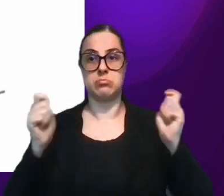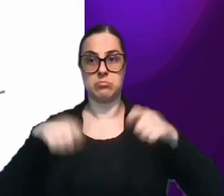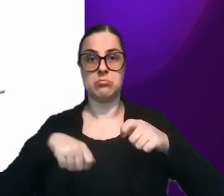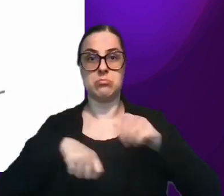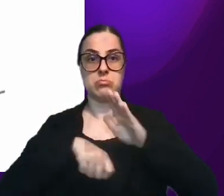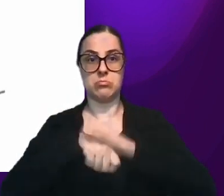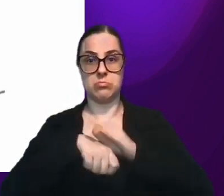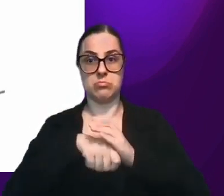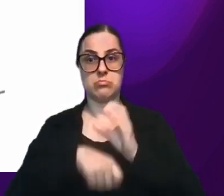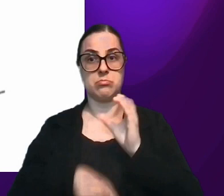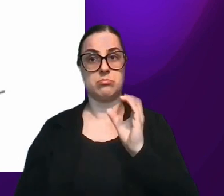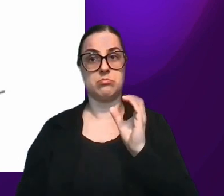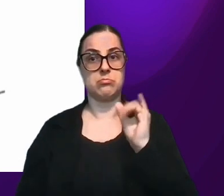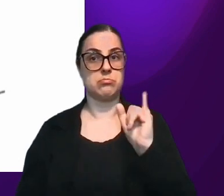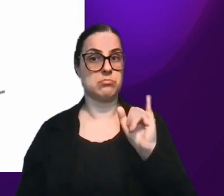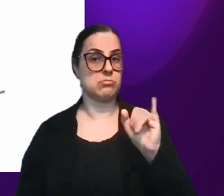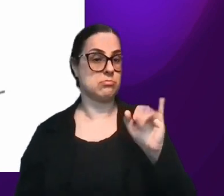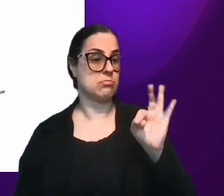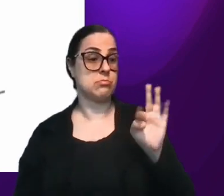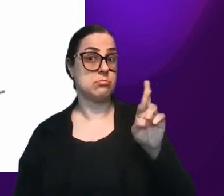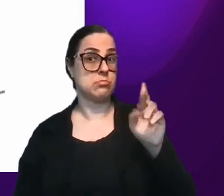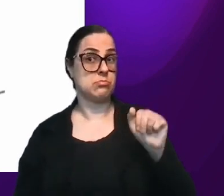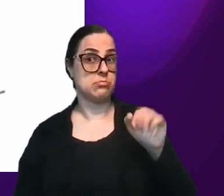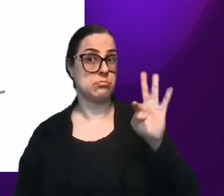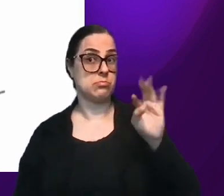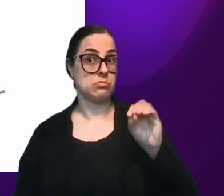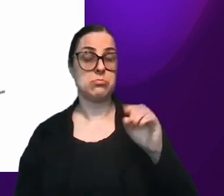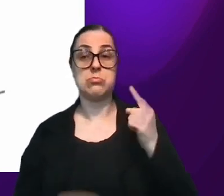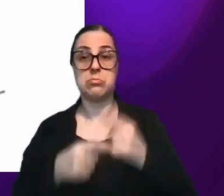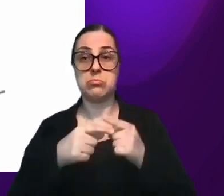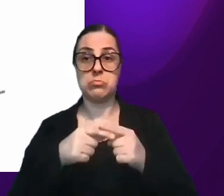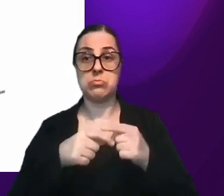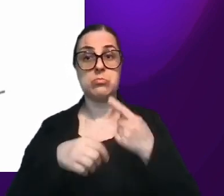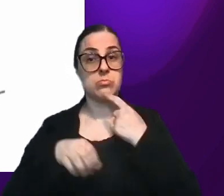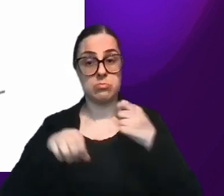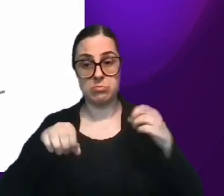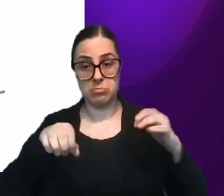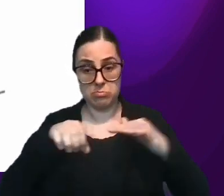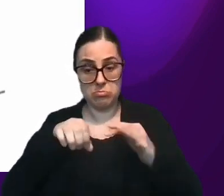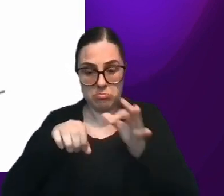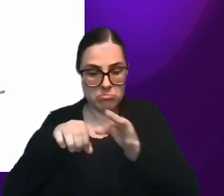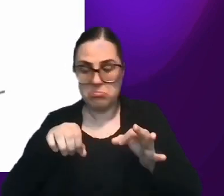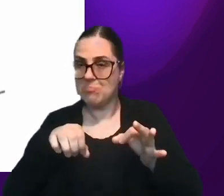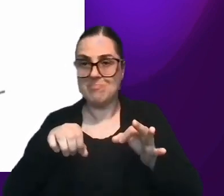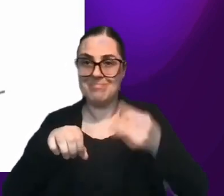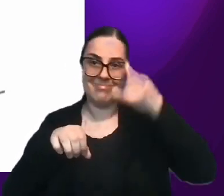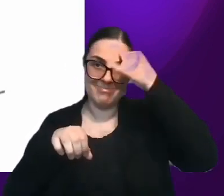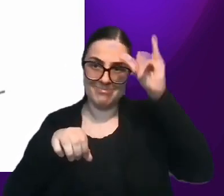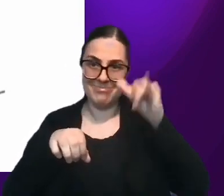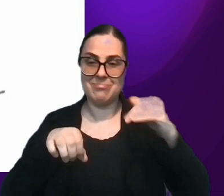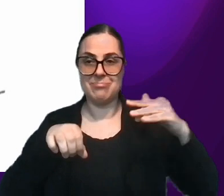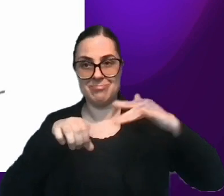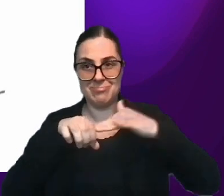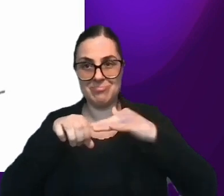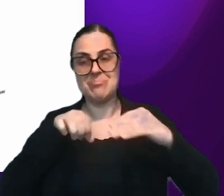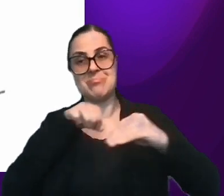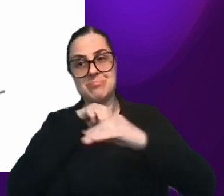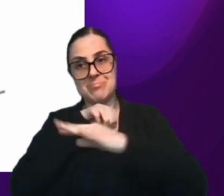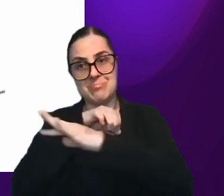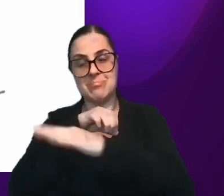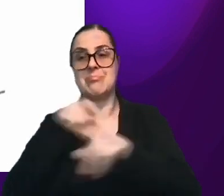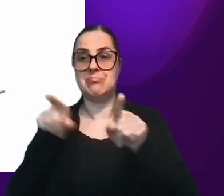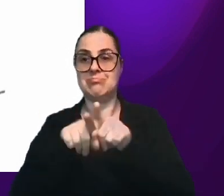uma anticoagulação regional e permitir com que o pessoal da extracorpórea, trabalhando com ECMO, possa